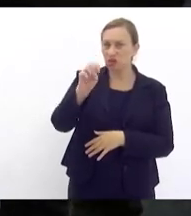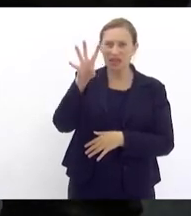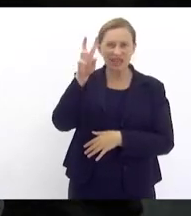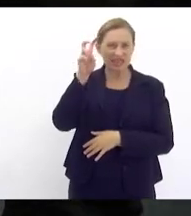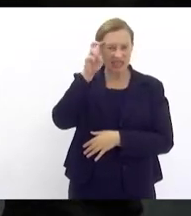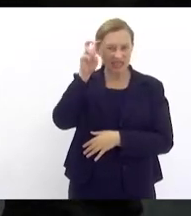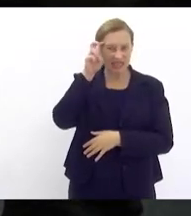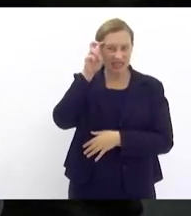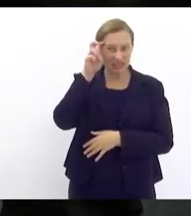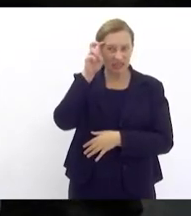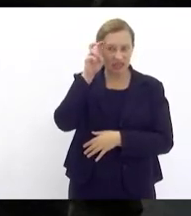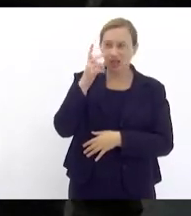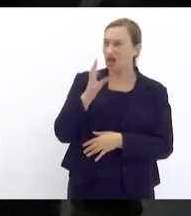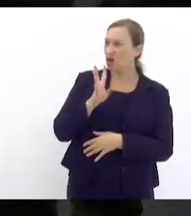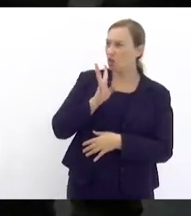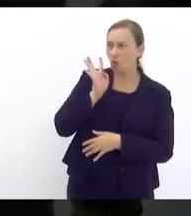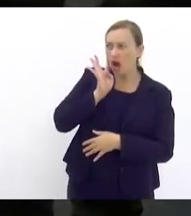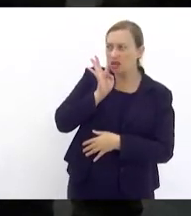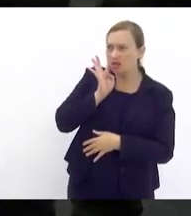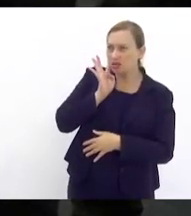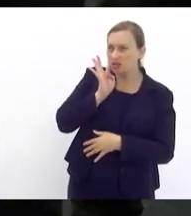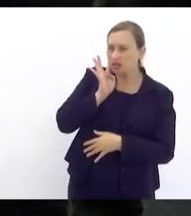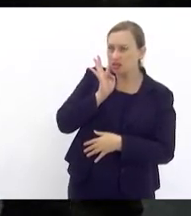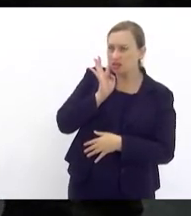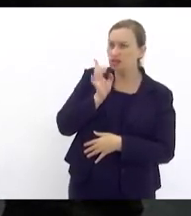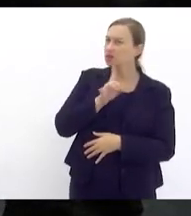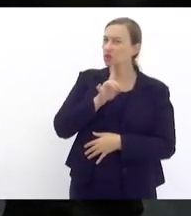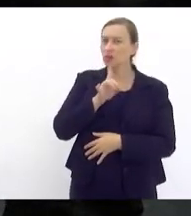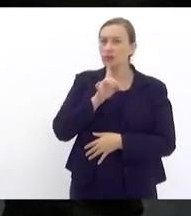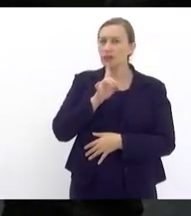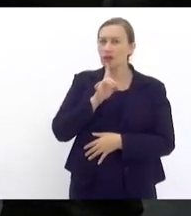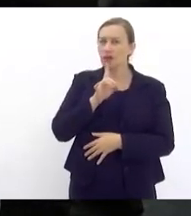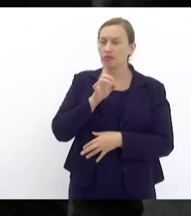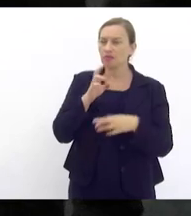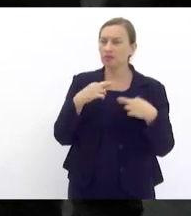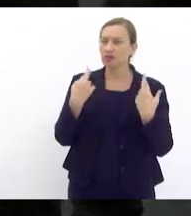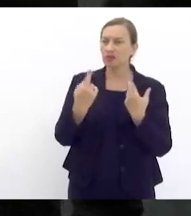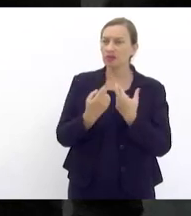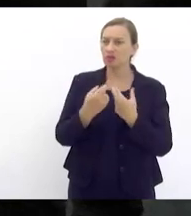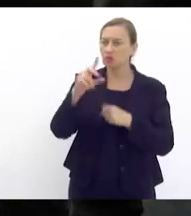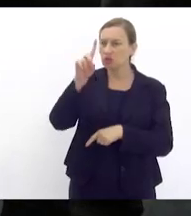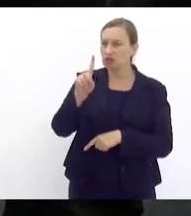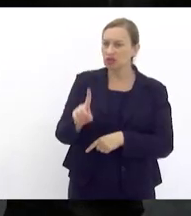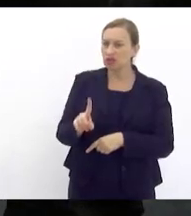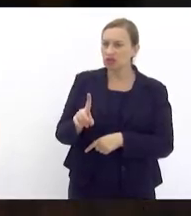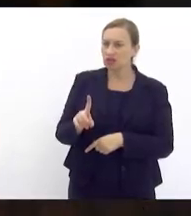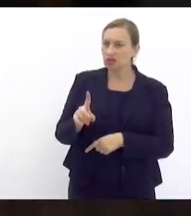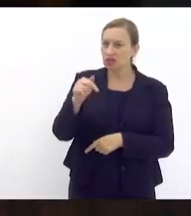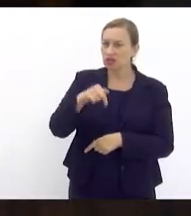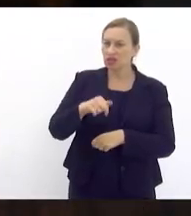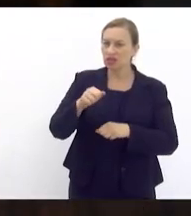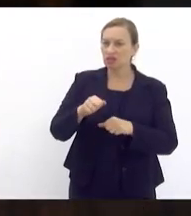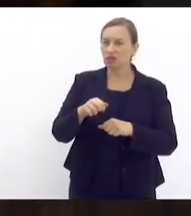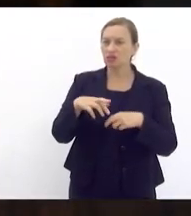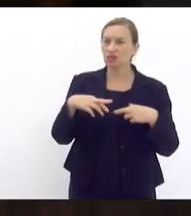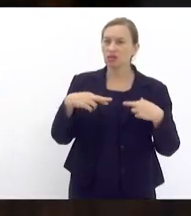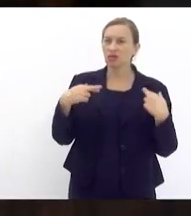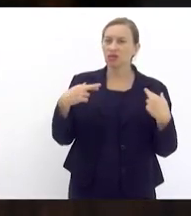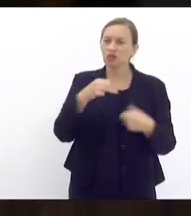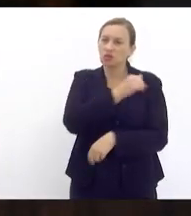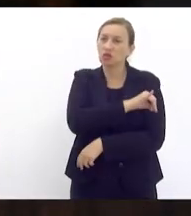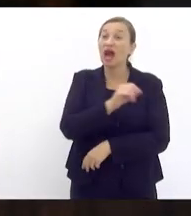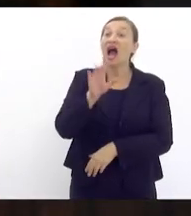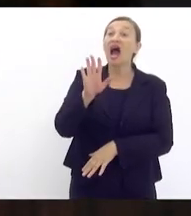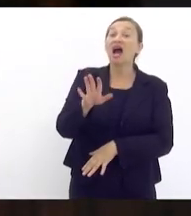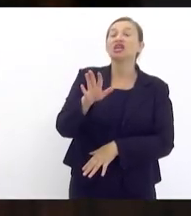é quinta não é quarta quinta-feira porque é a reunião do nada e da diretoria que será que no Rio de Janeiro Isso é dinheiro para todo o Brasil